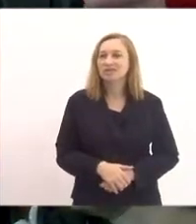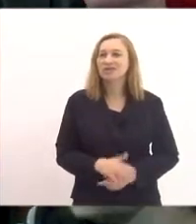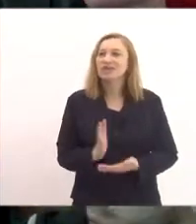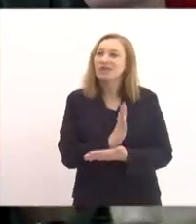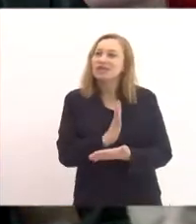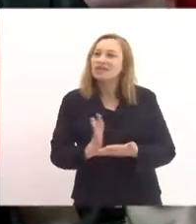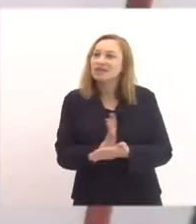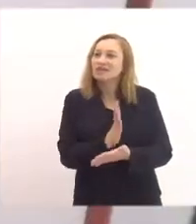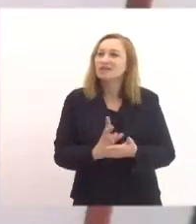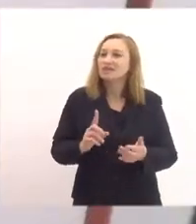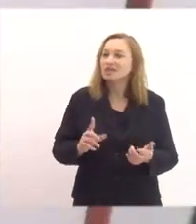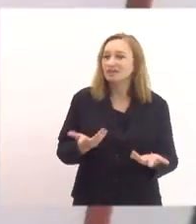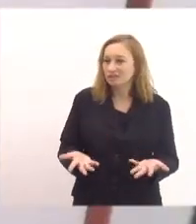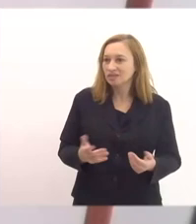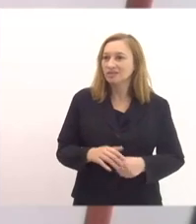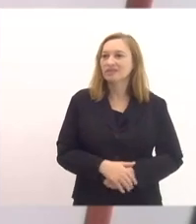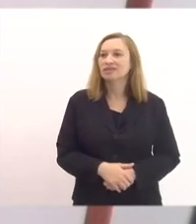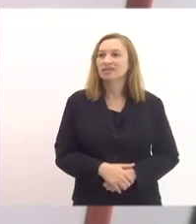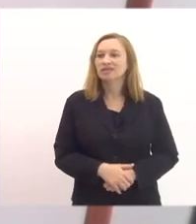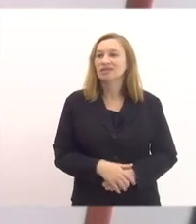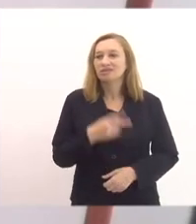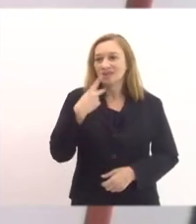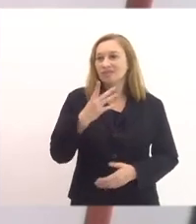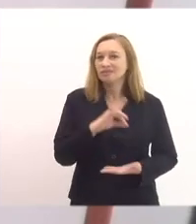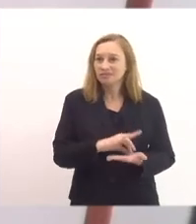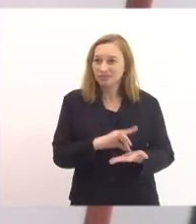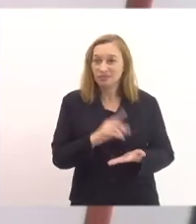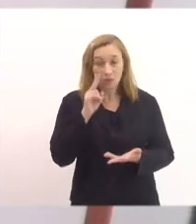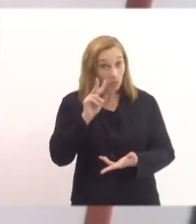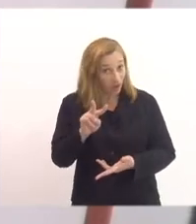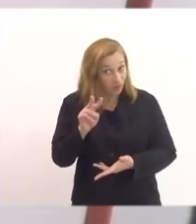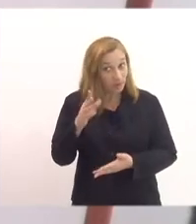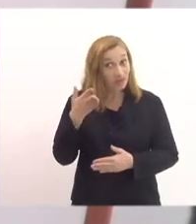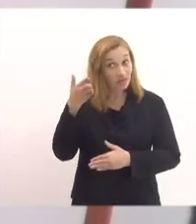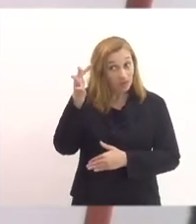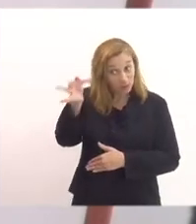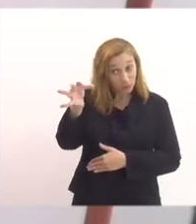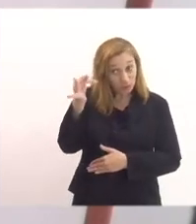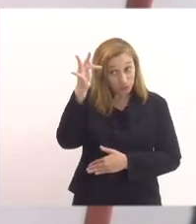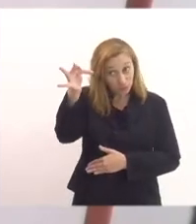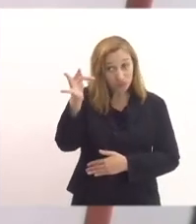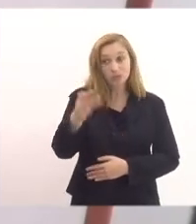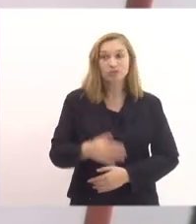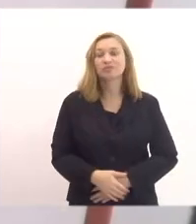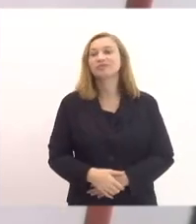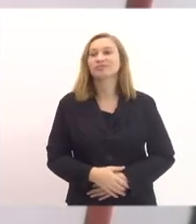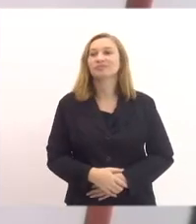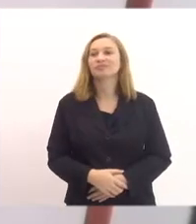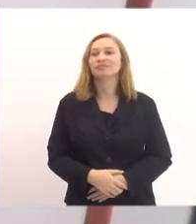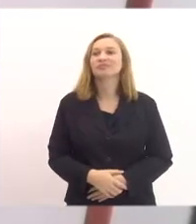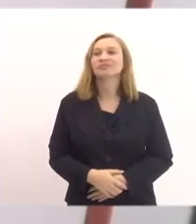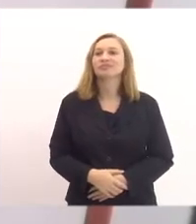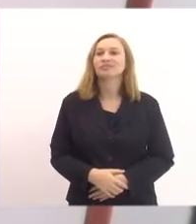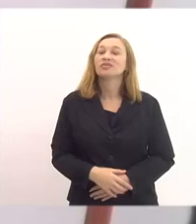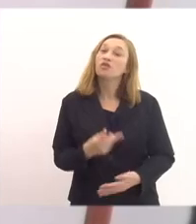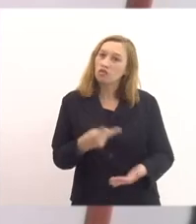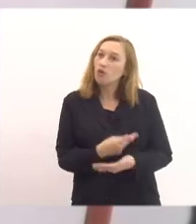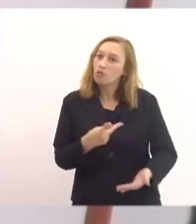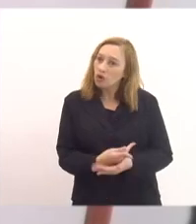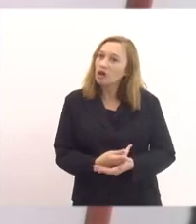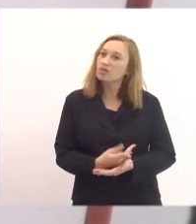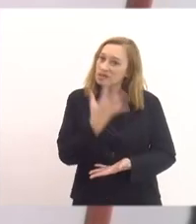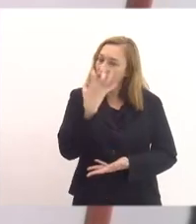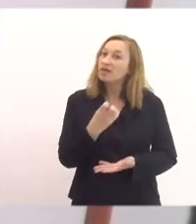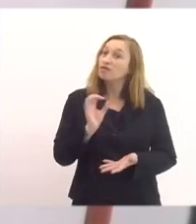até peco pela objetividade e por falar muito a verdade. Vamos olhar para frente. Que esse concurso de 2002 foi uma cagada tremenda? Foi, porra. Desculpa